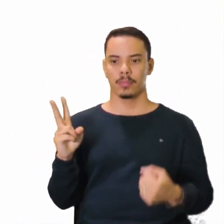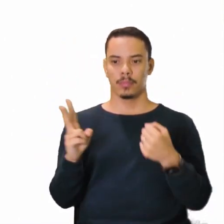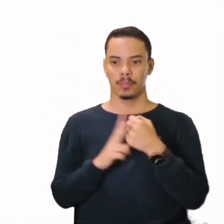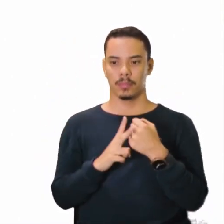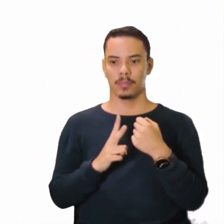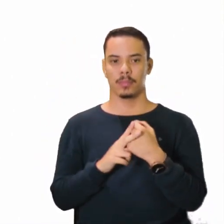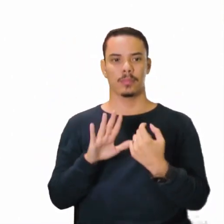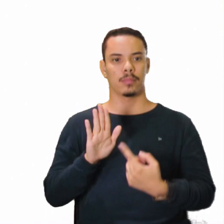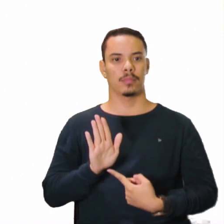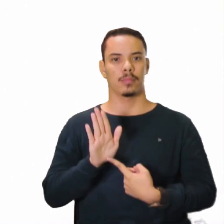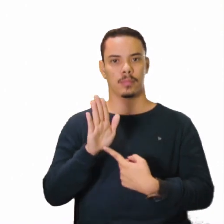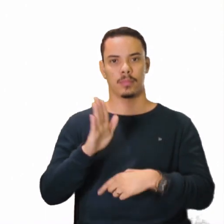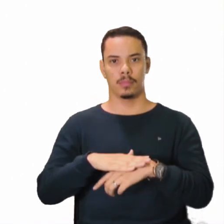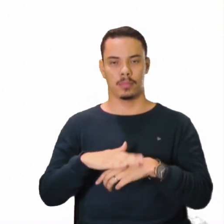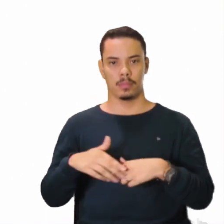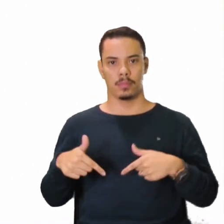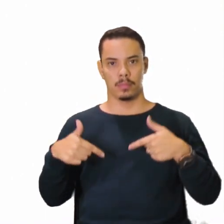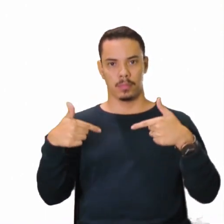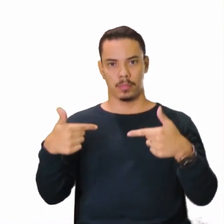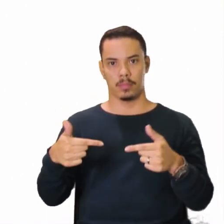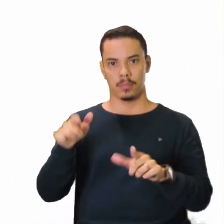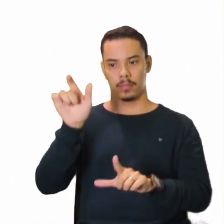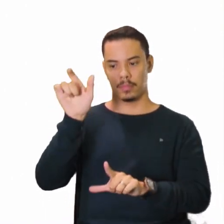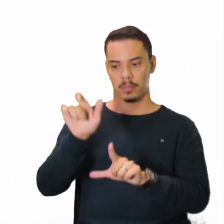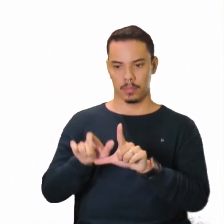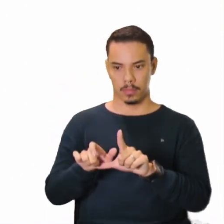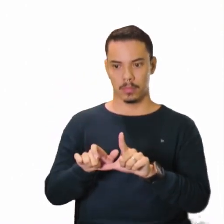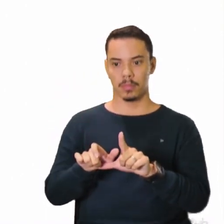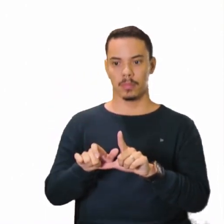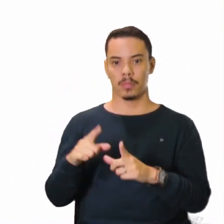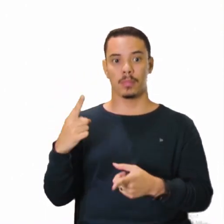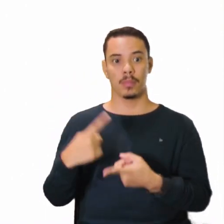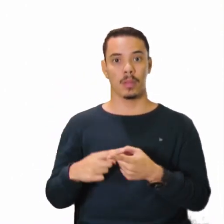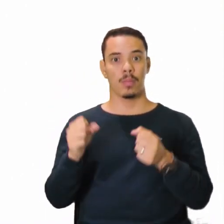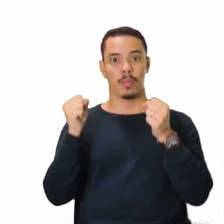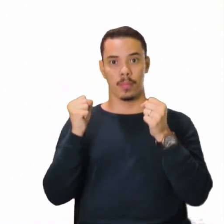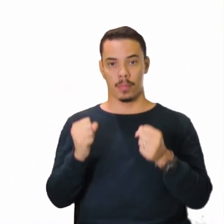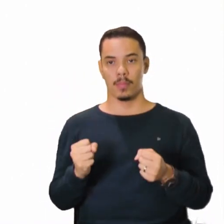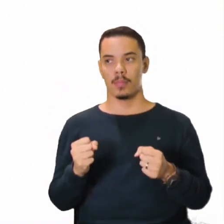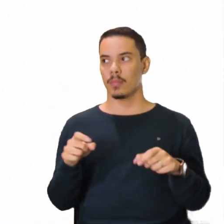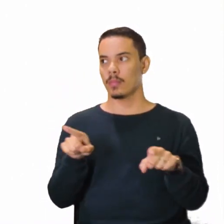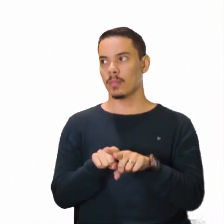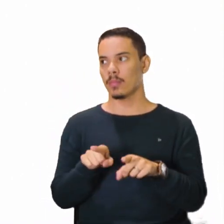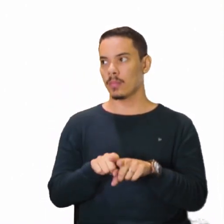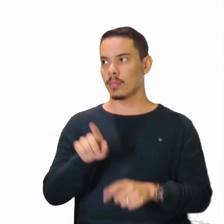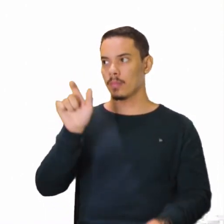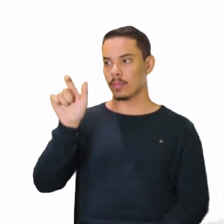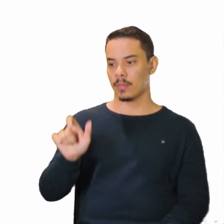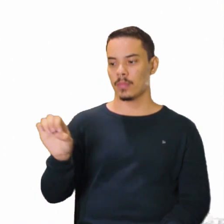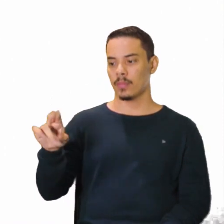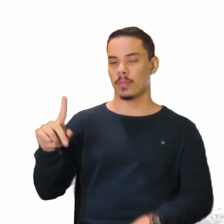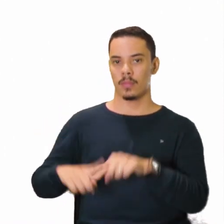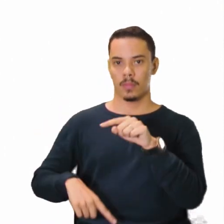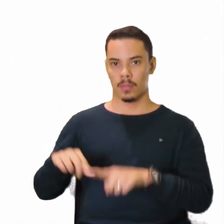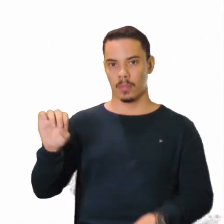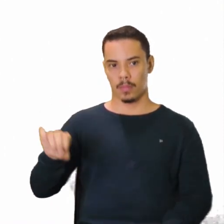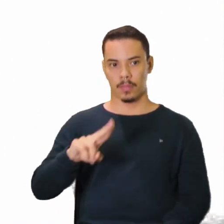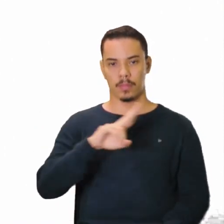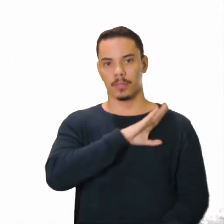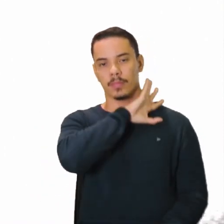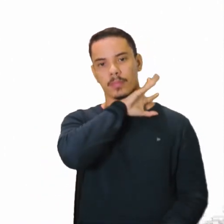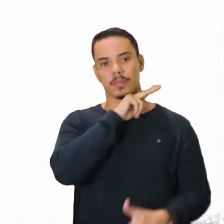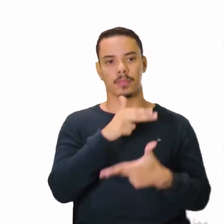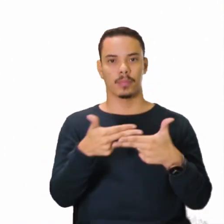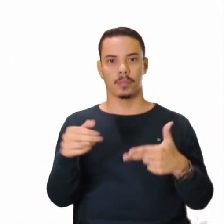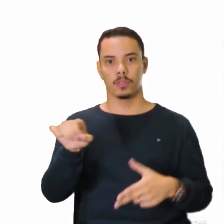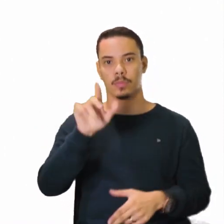eles indicam a ação, né, de sujeito. Esse sujeito ele pode ser tanto uma pessoa, um objeto, um animal, enfim, um